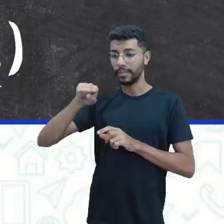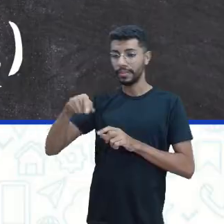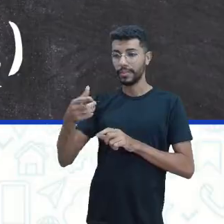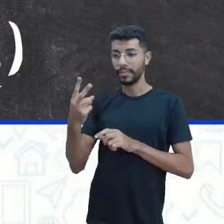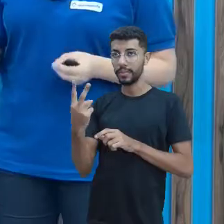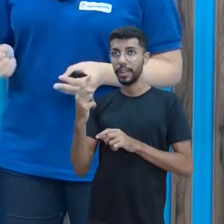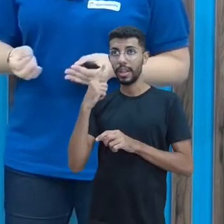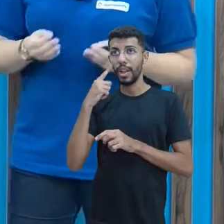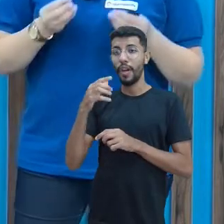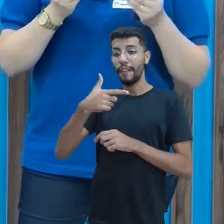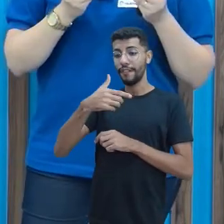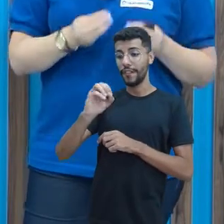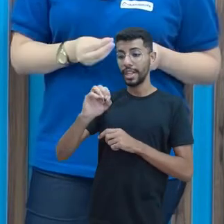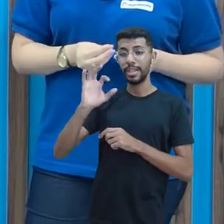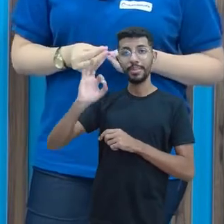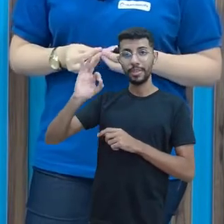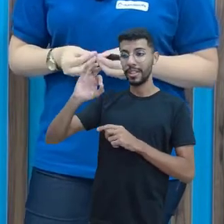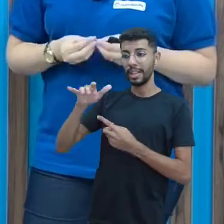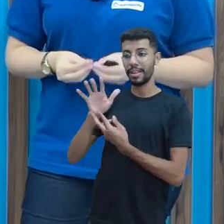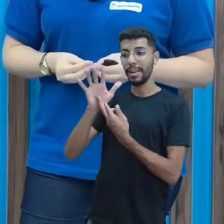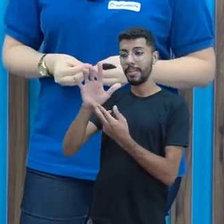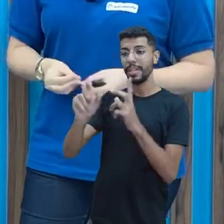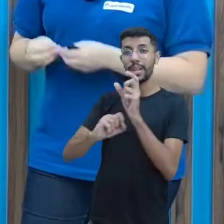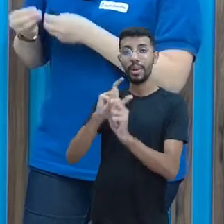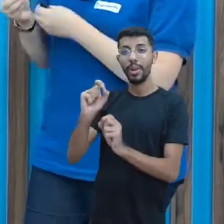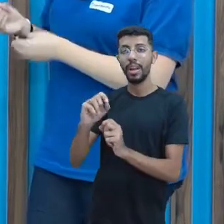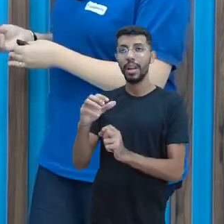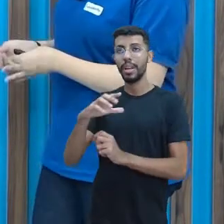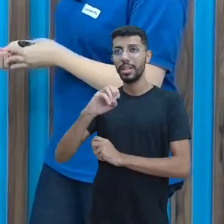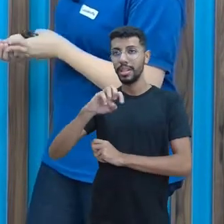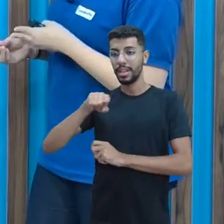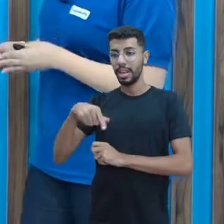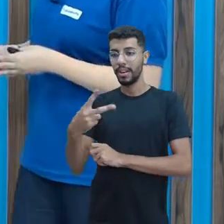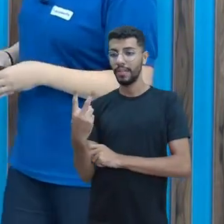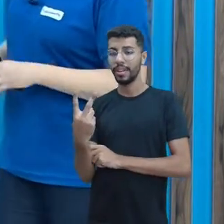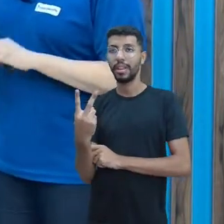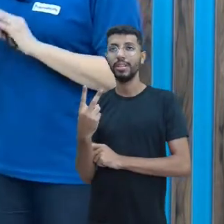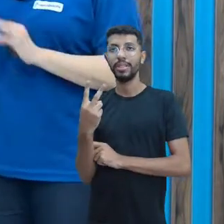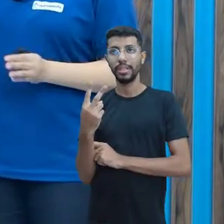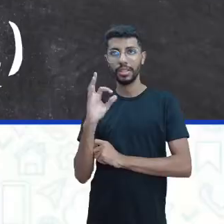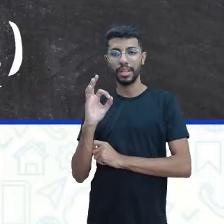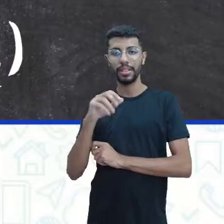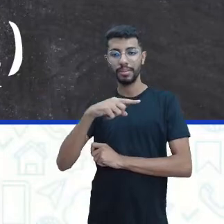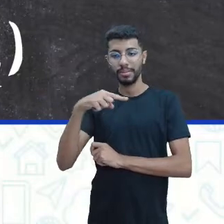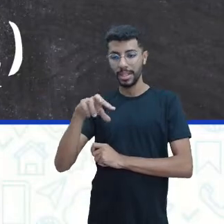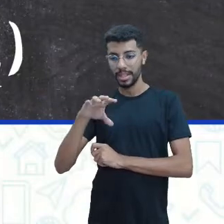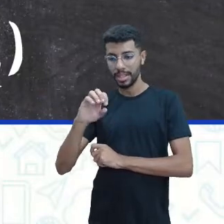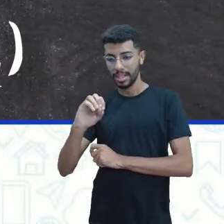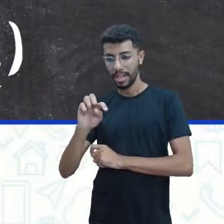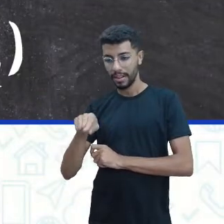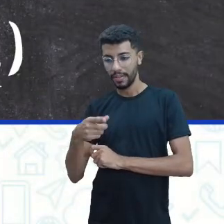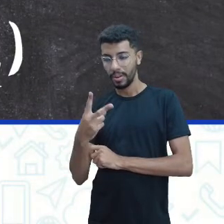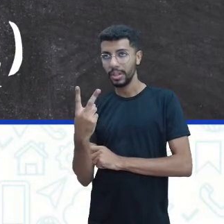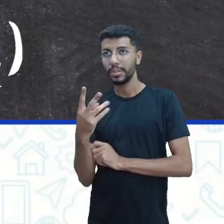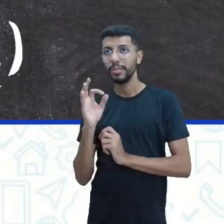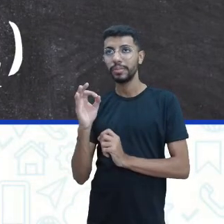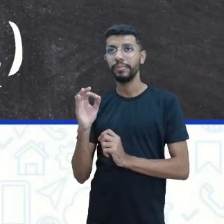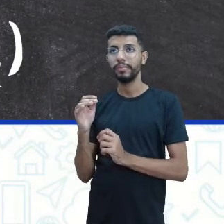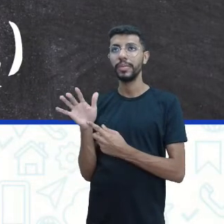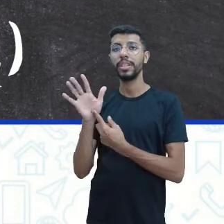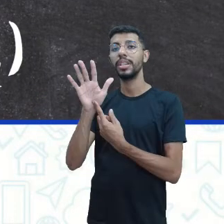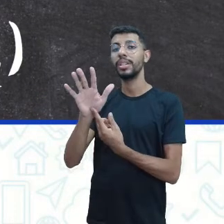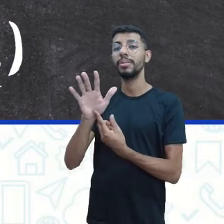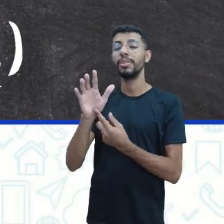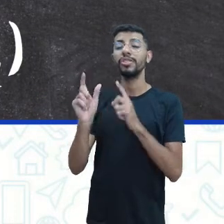número decimal ali. Eu estou pegando o 1, que representa o 100, menos o 0,2, para representar a remoção, né, a retirada